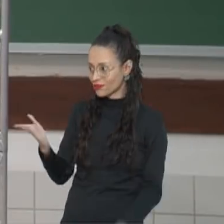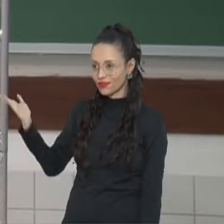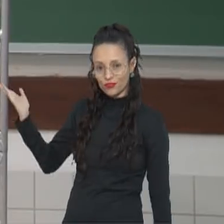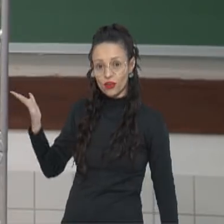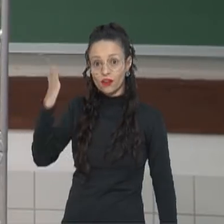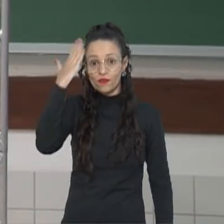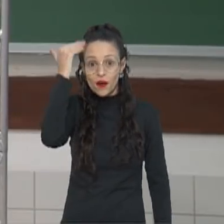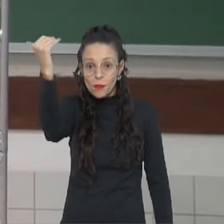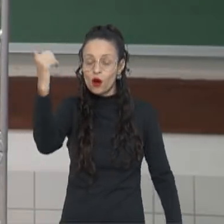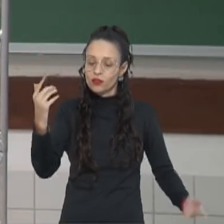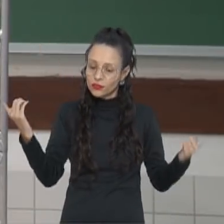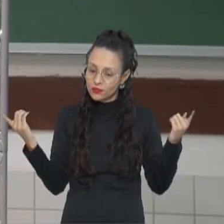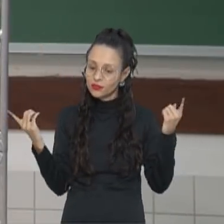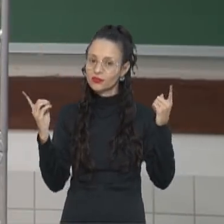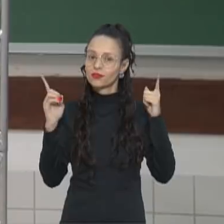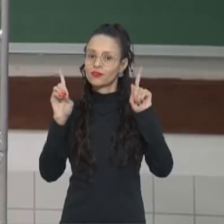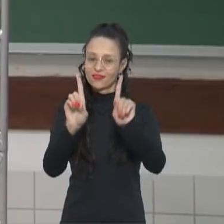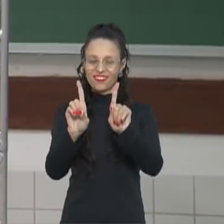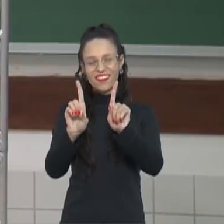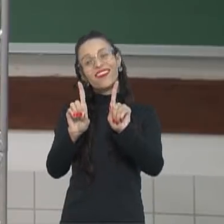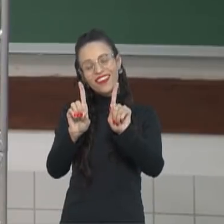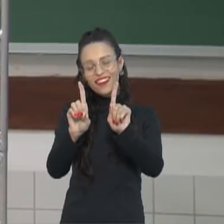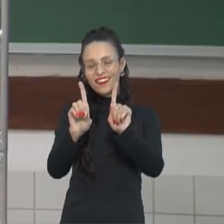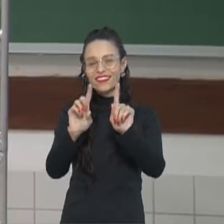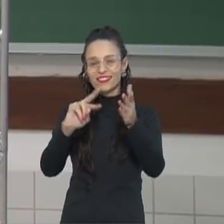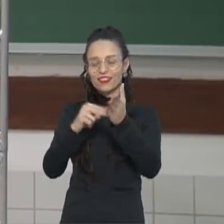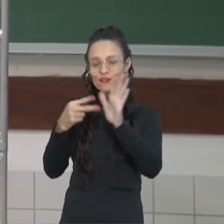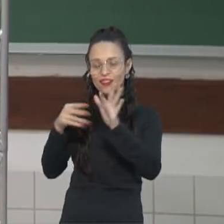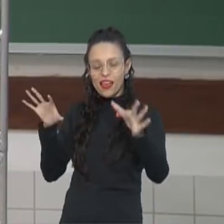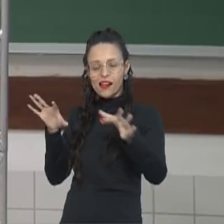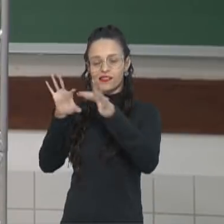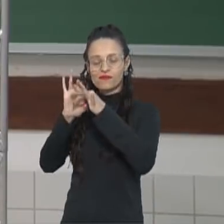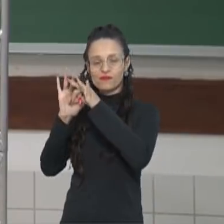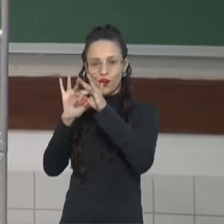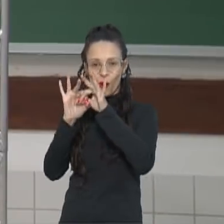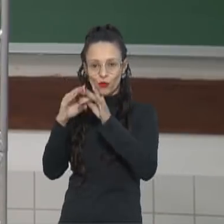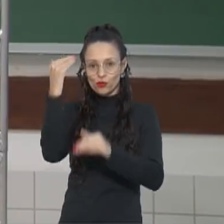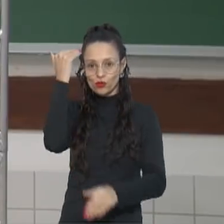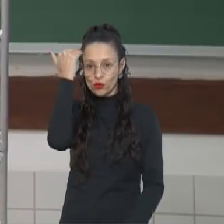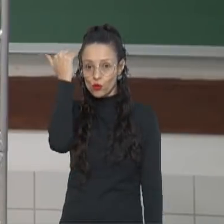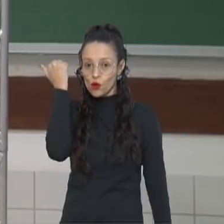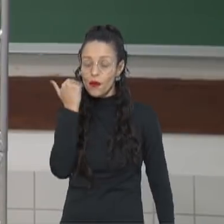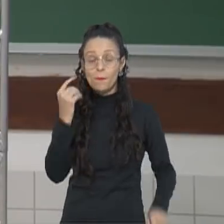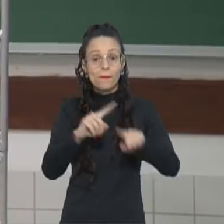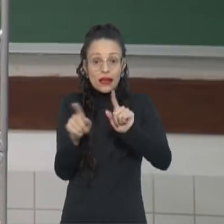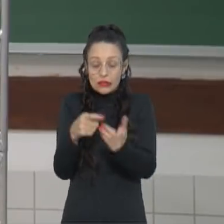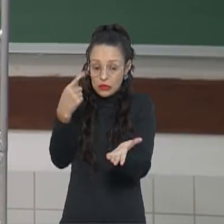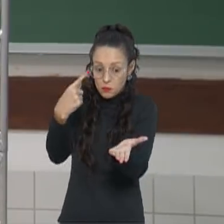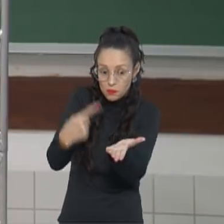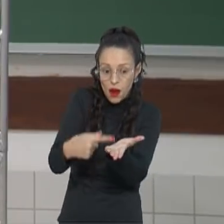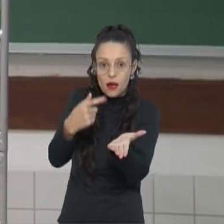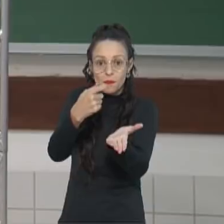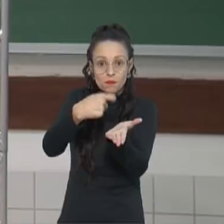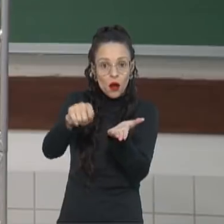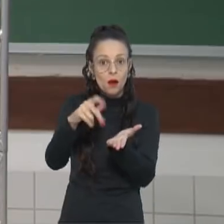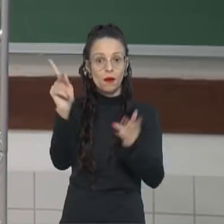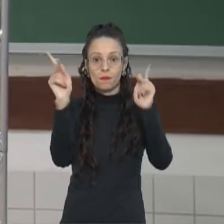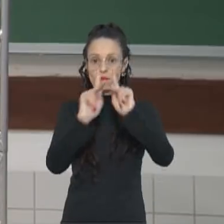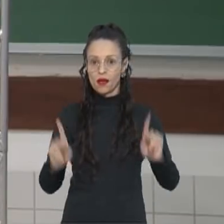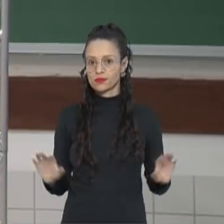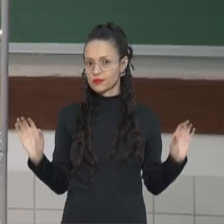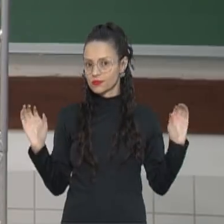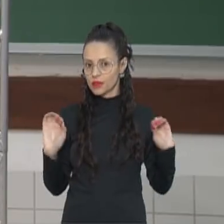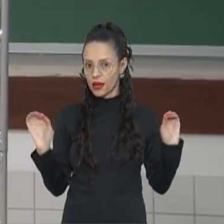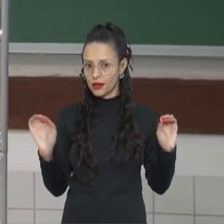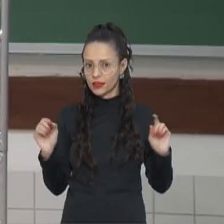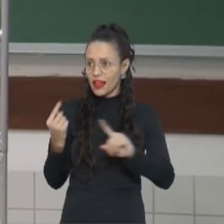do reencontro entre as Coreias, mas que ainda não selaram assinando a paz. Isso? Então uma guerra que